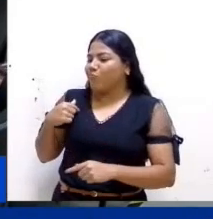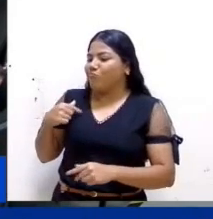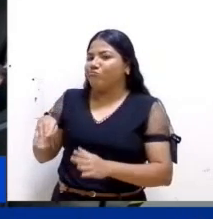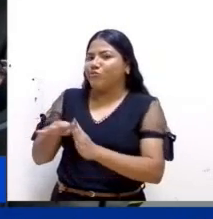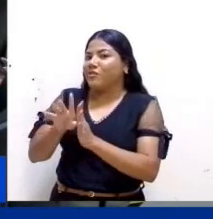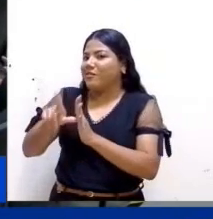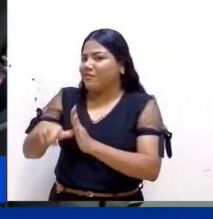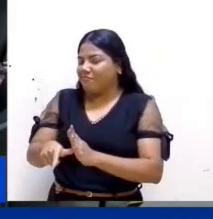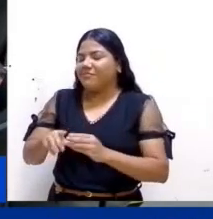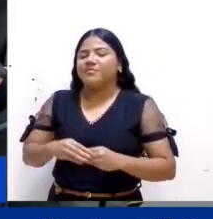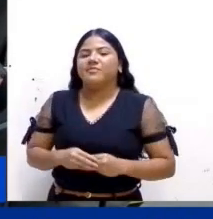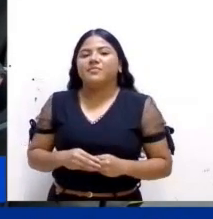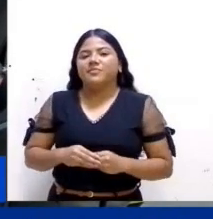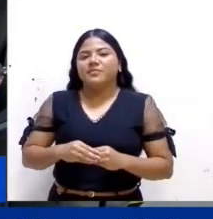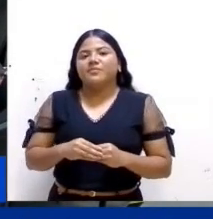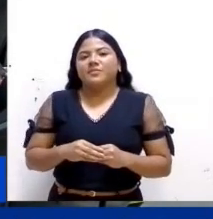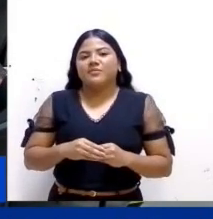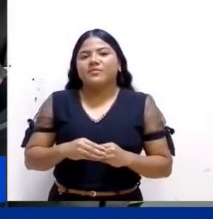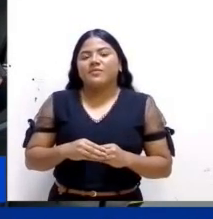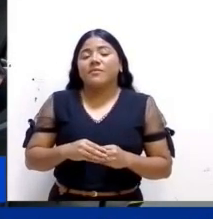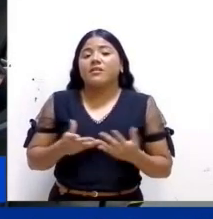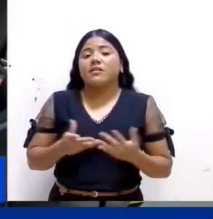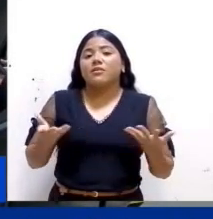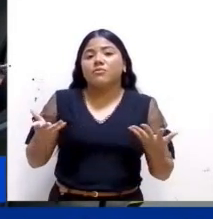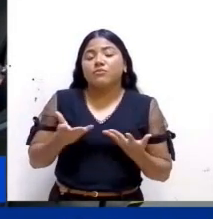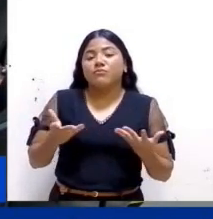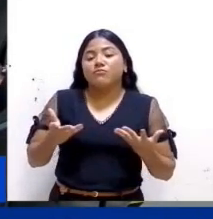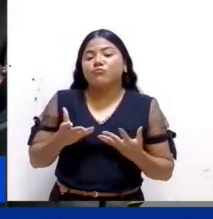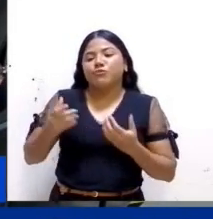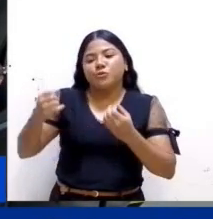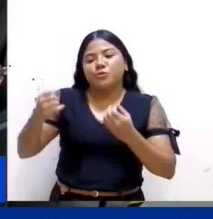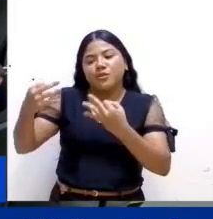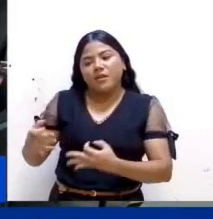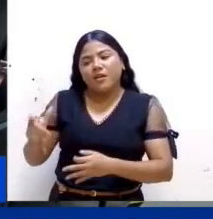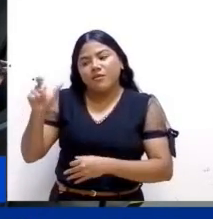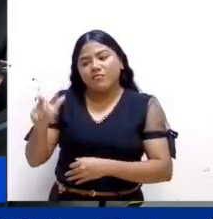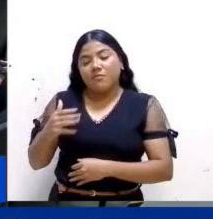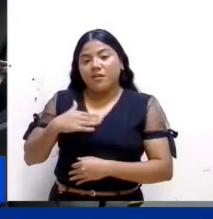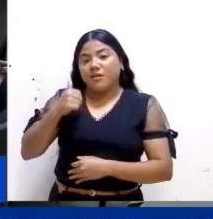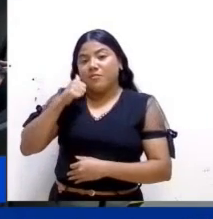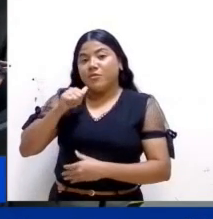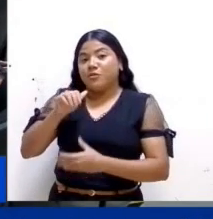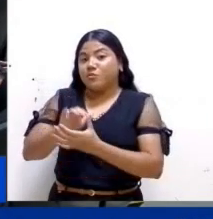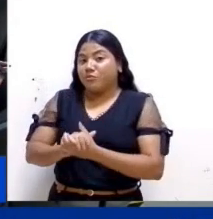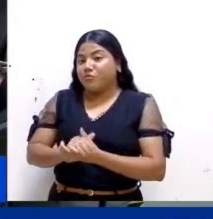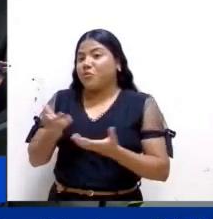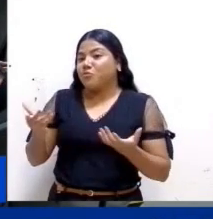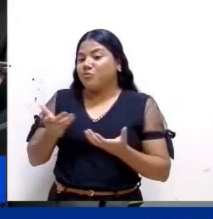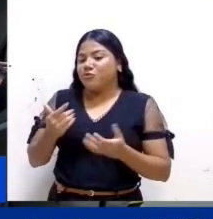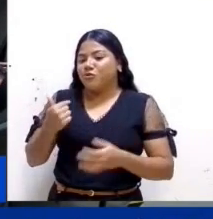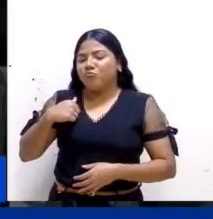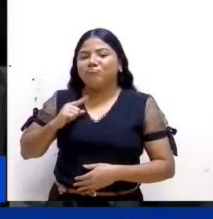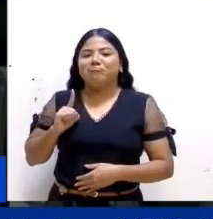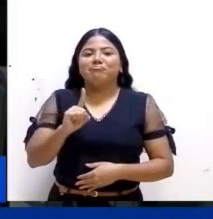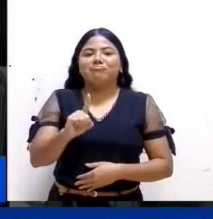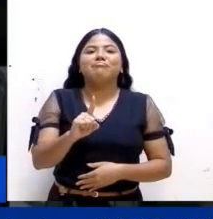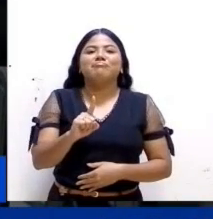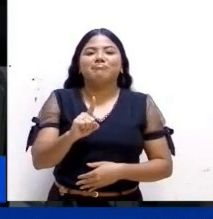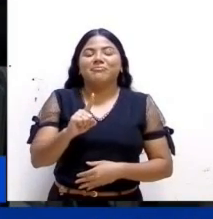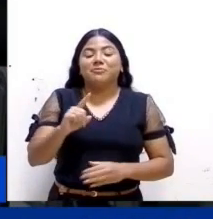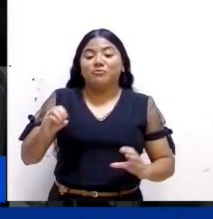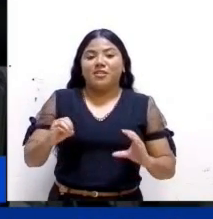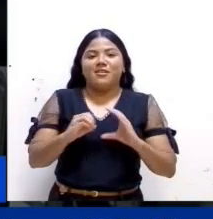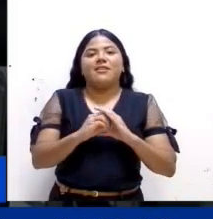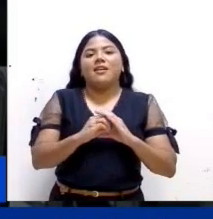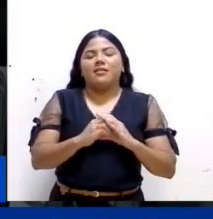doutora Fabiana, né, minha colega juíza. E eu falei para minha esposa: eu vou lá no TRE porque eu quero aparecer lá e dar minhas